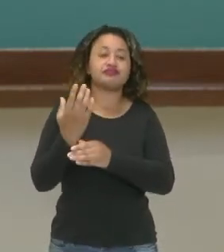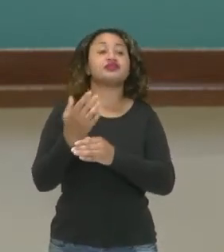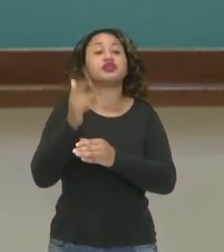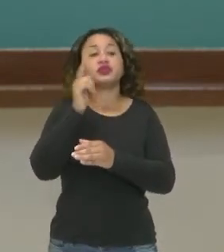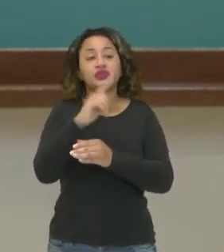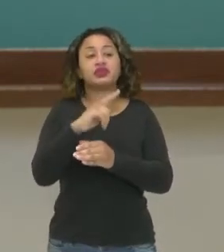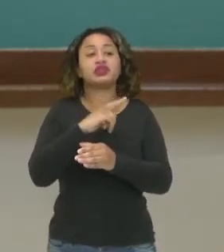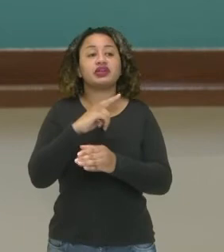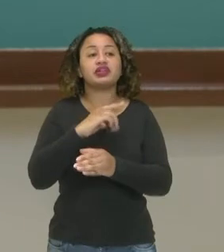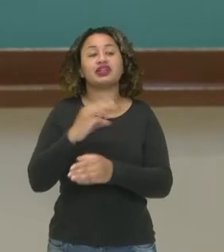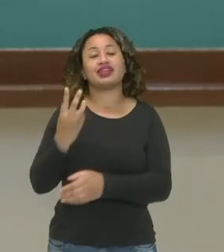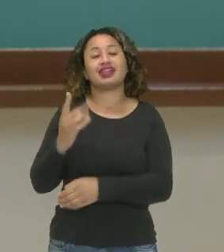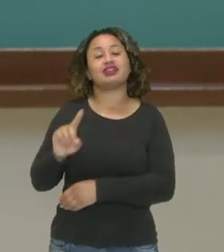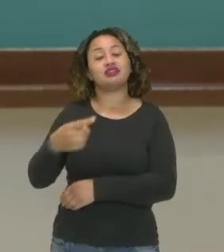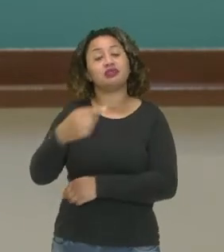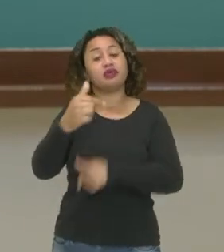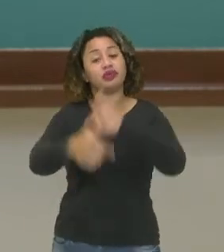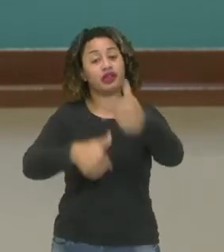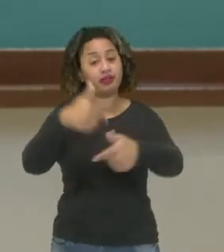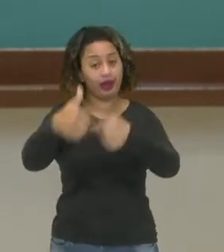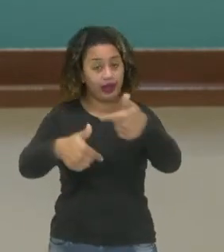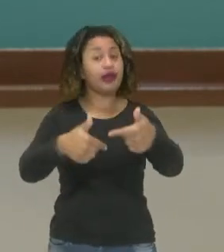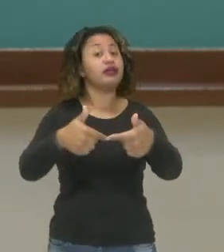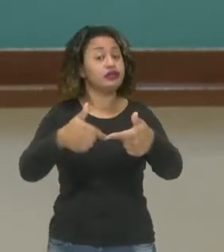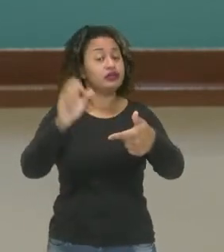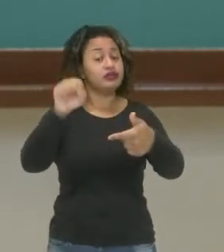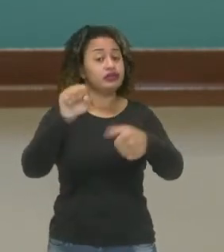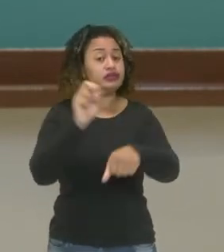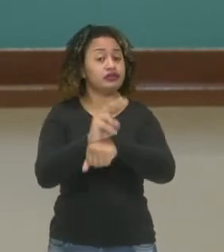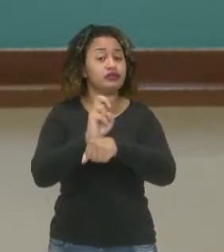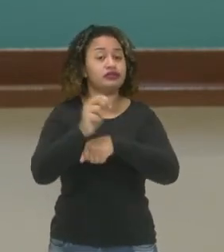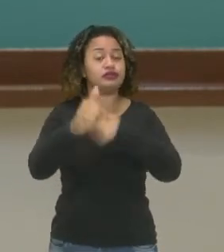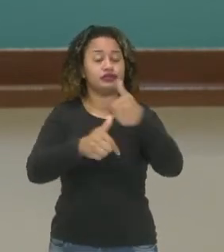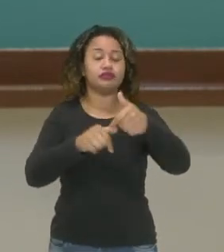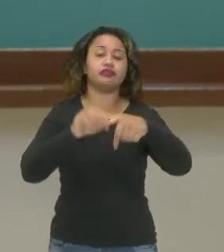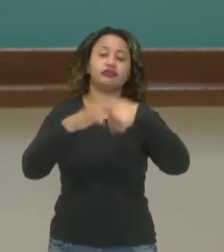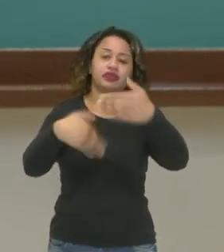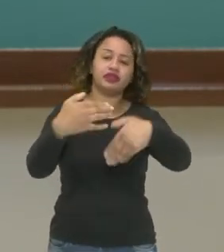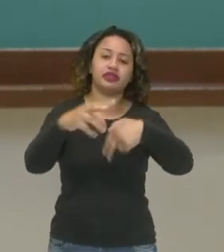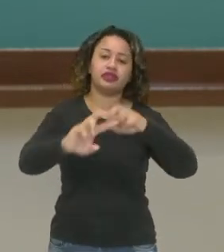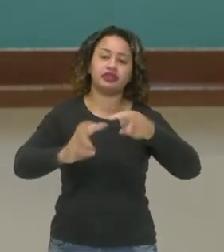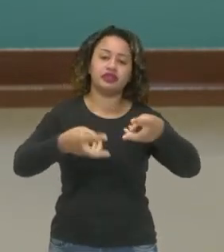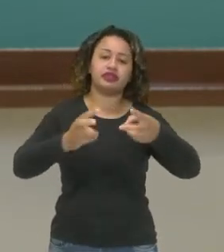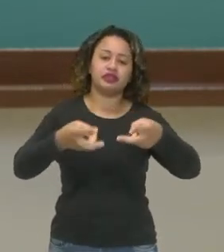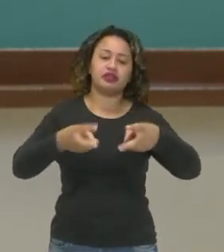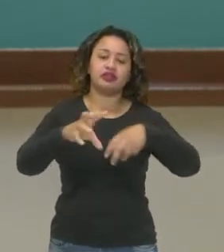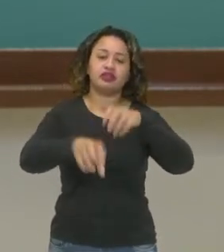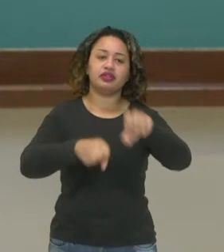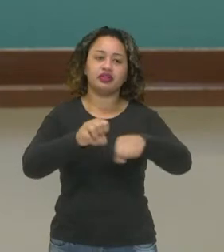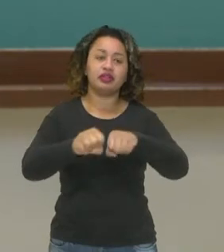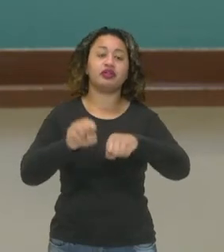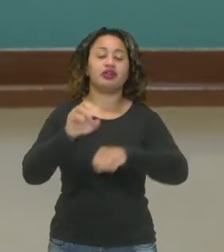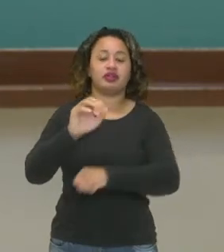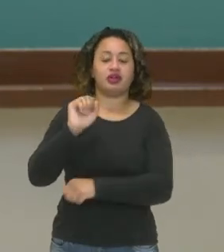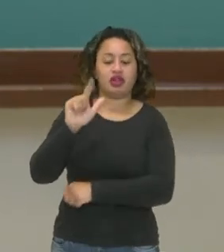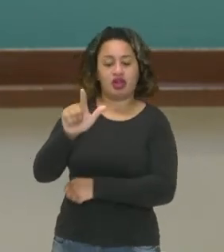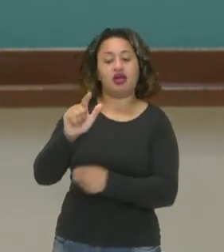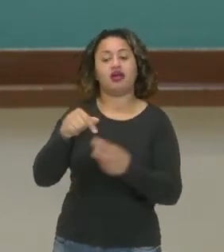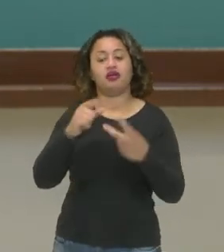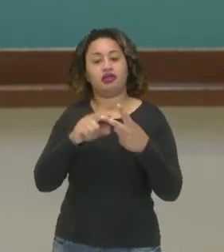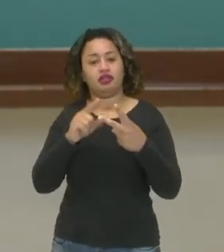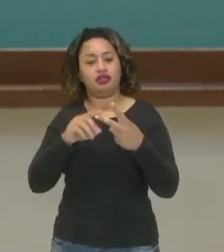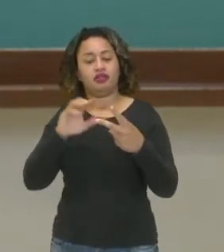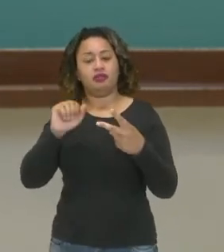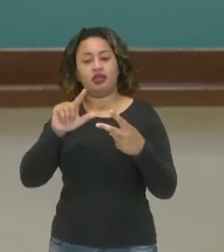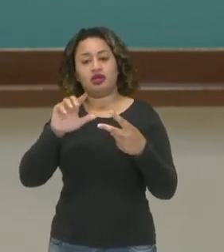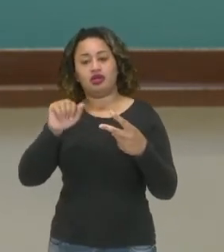aí, ó, 3.000 empregos diretos, esse processo extrativista aí da produção tanto do cal como do calcário, tá